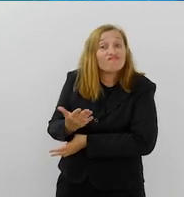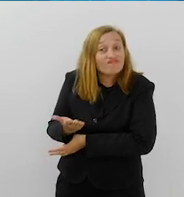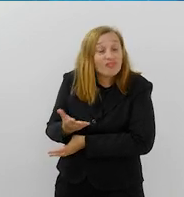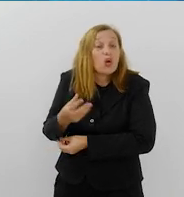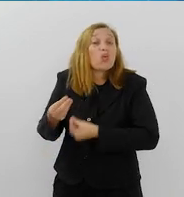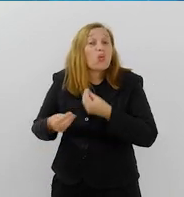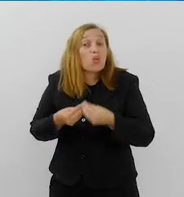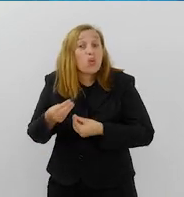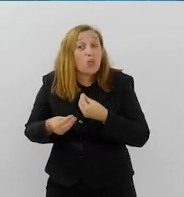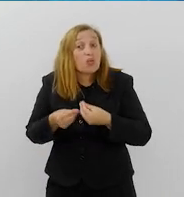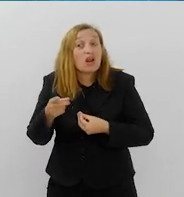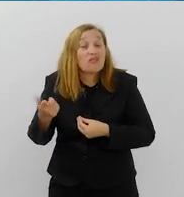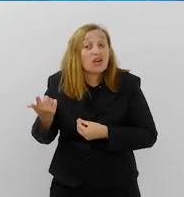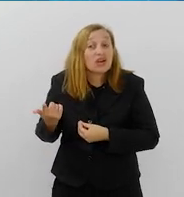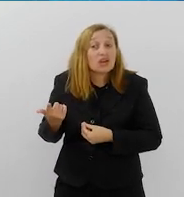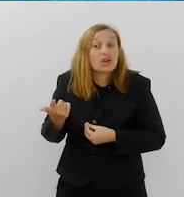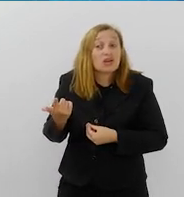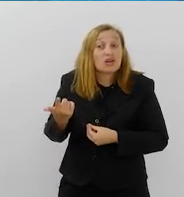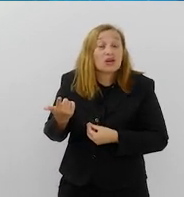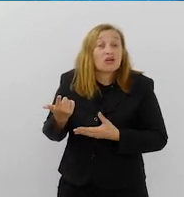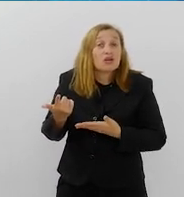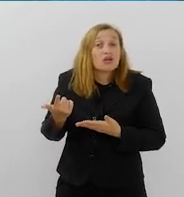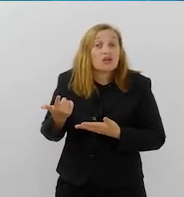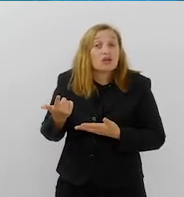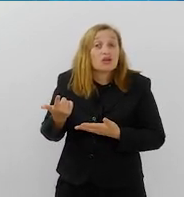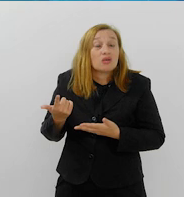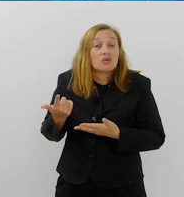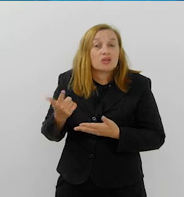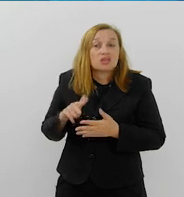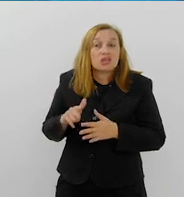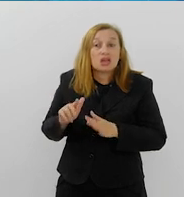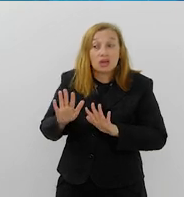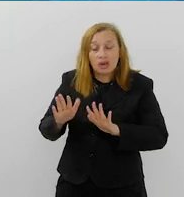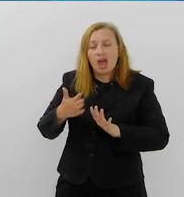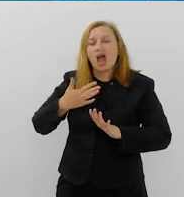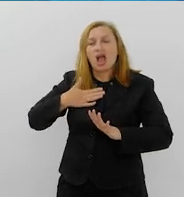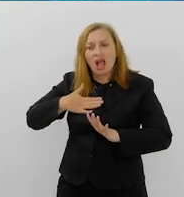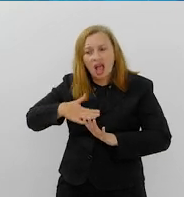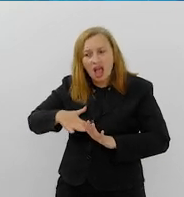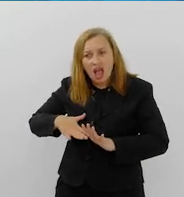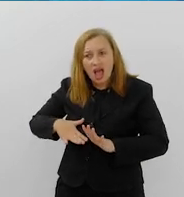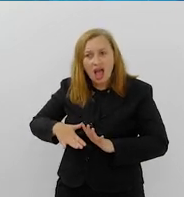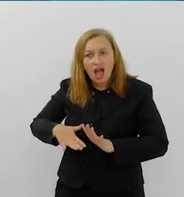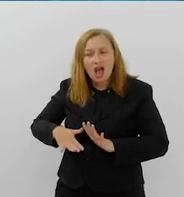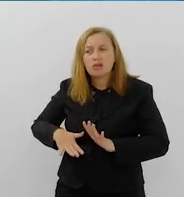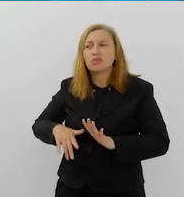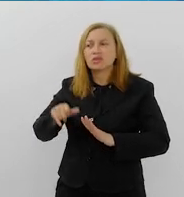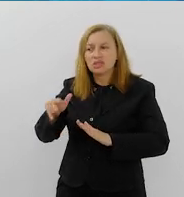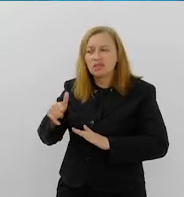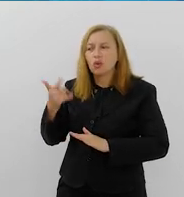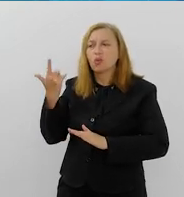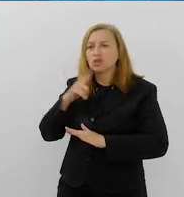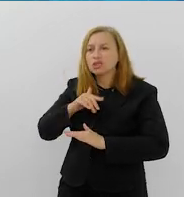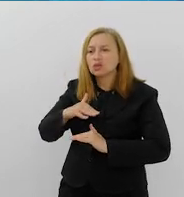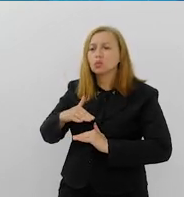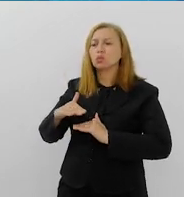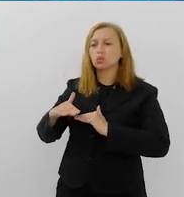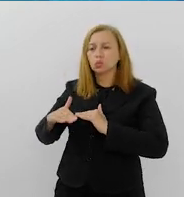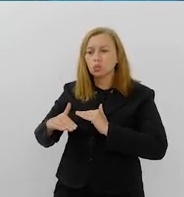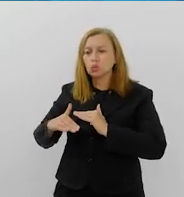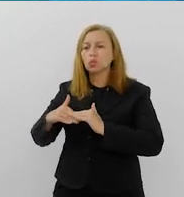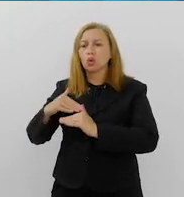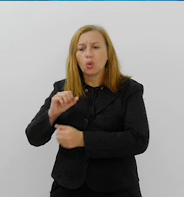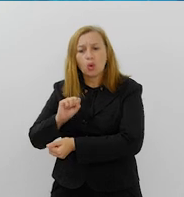né? Como que ela vai lidar com espera, a vida é um processo, você vai alcançar, mas